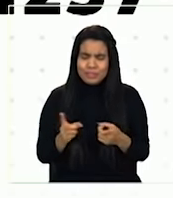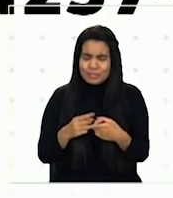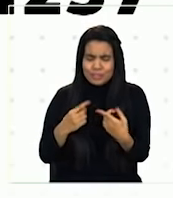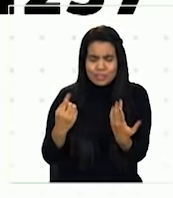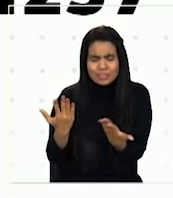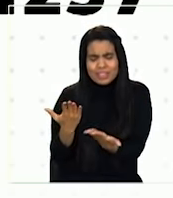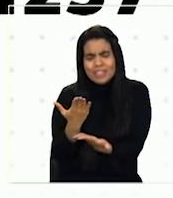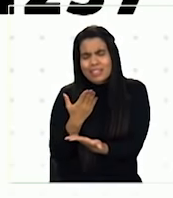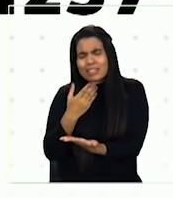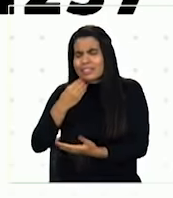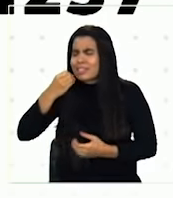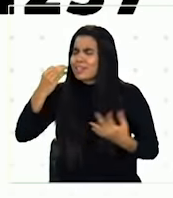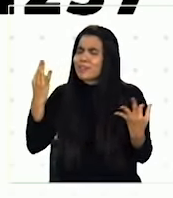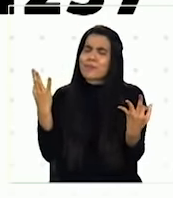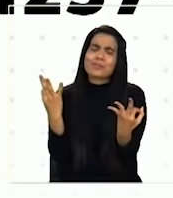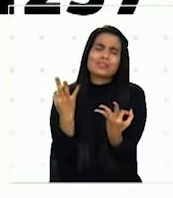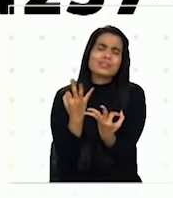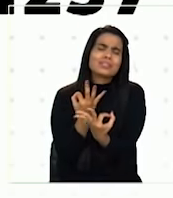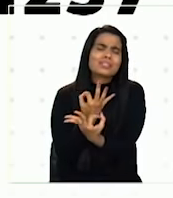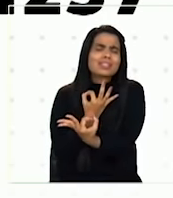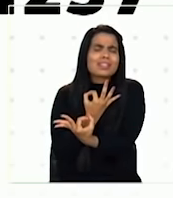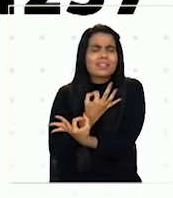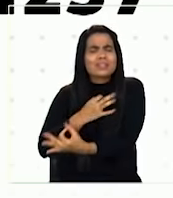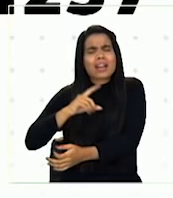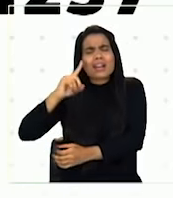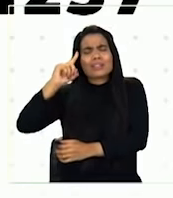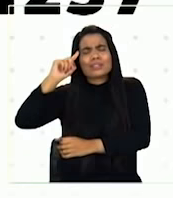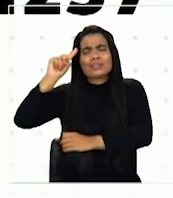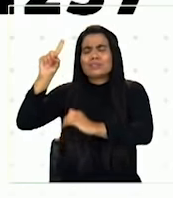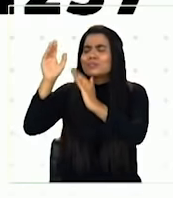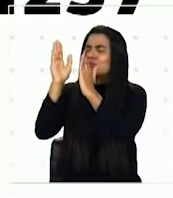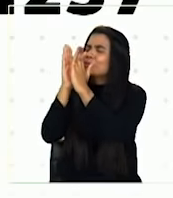Pois um só dia, Senhor, nos teus